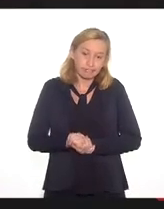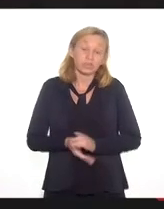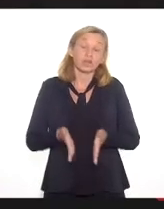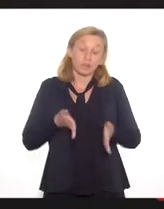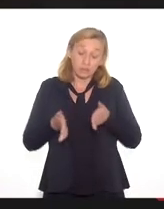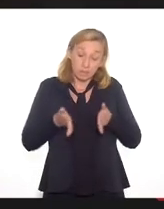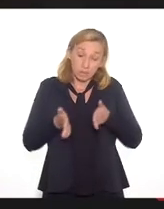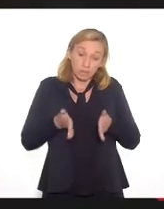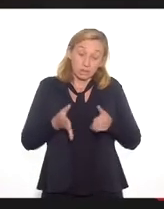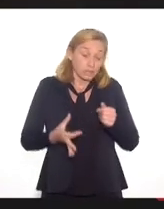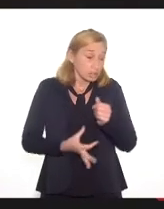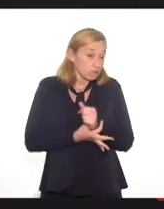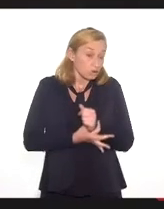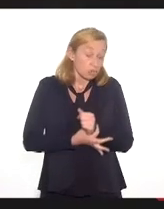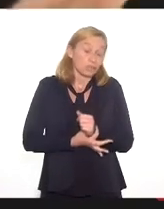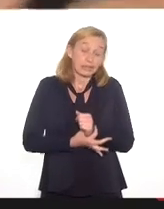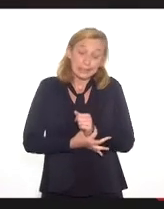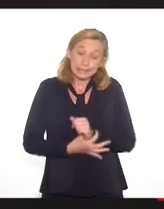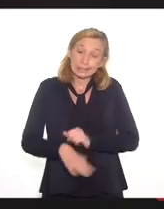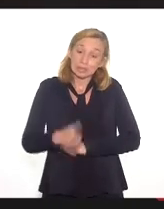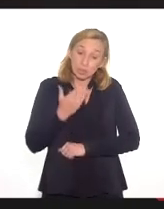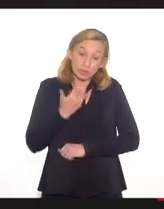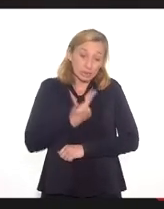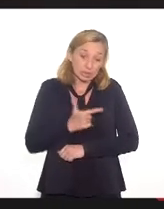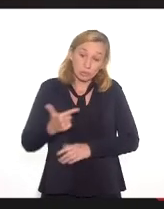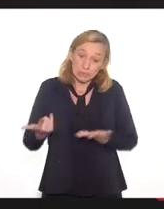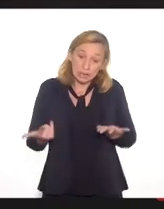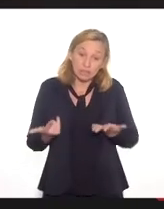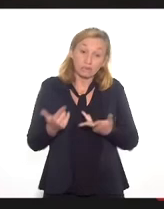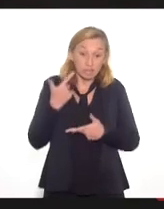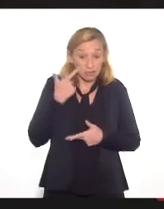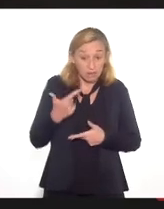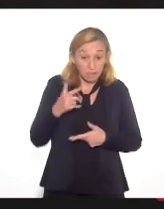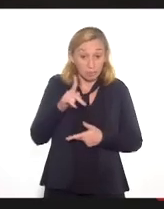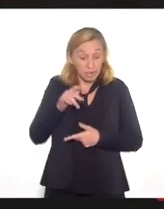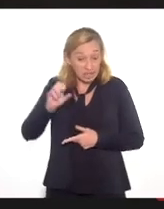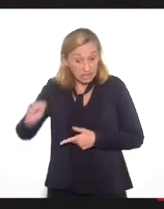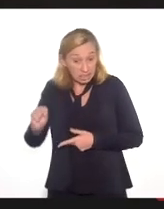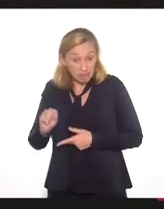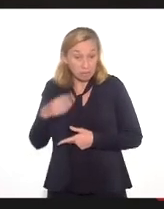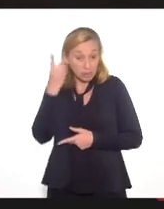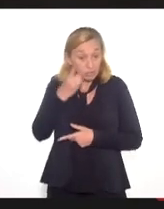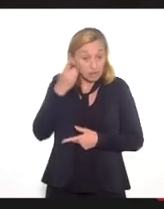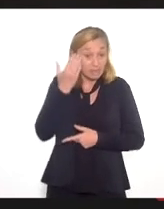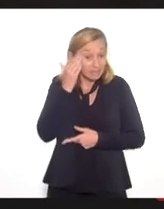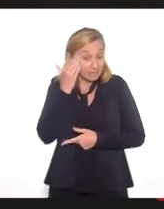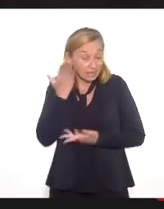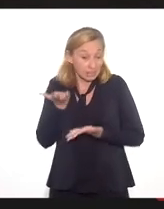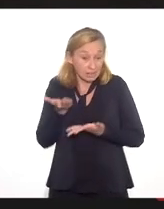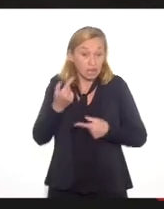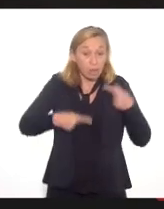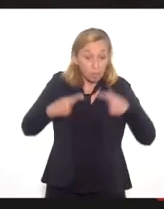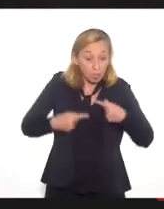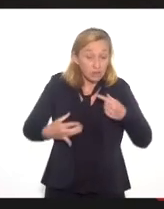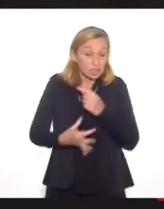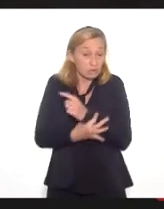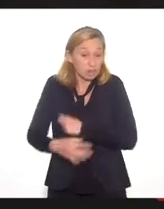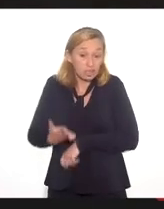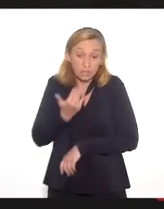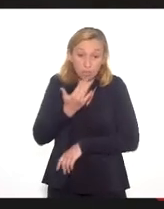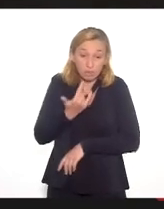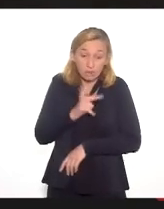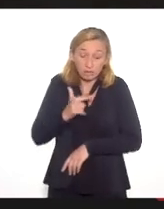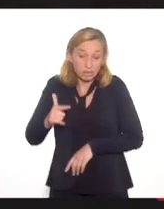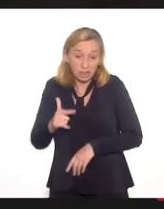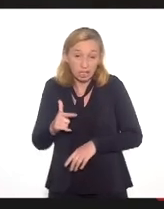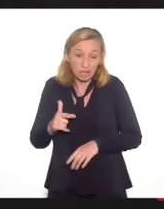momento de insegurança alimentar grave você vê que um deputado do PSL entende que a política de segurança alimentar não